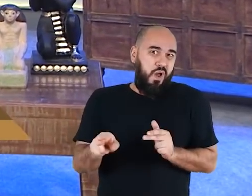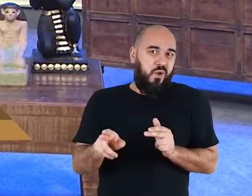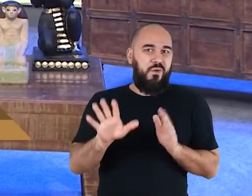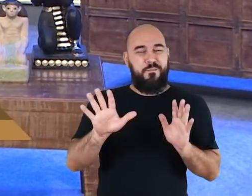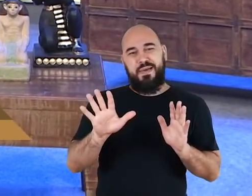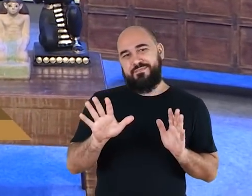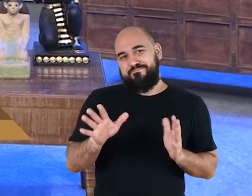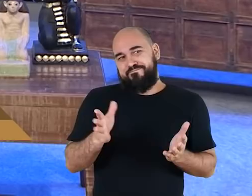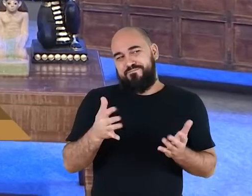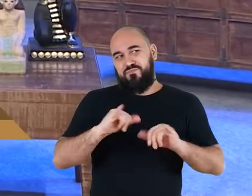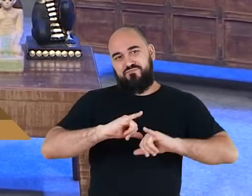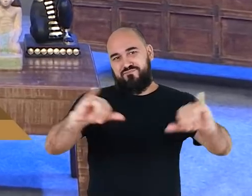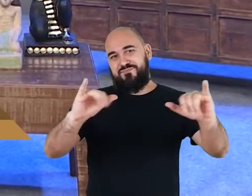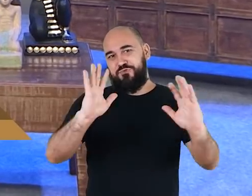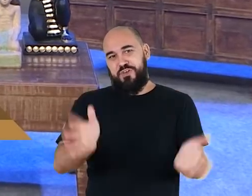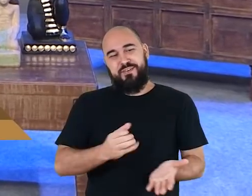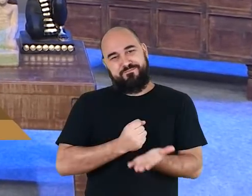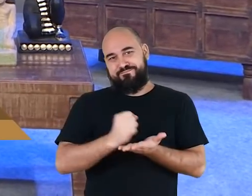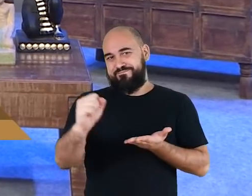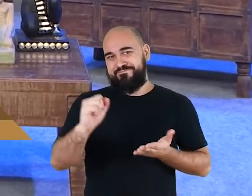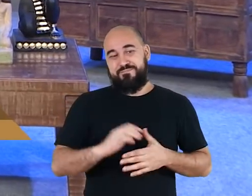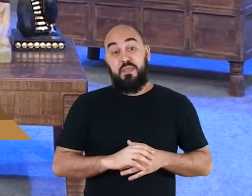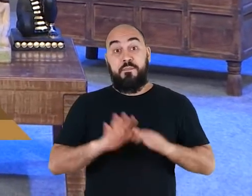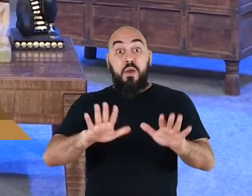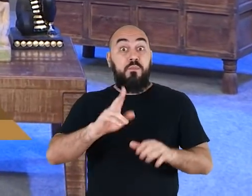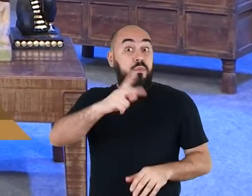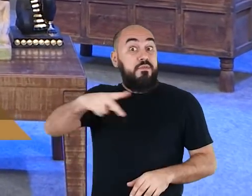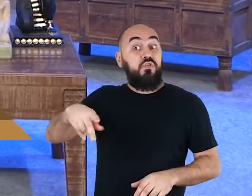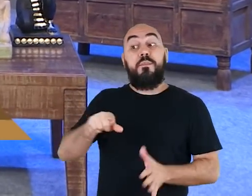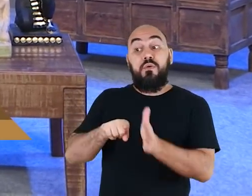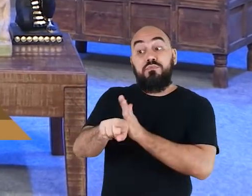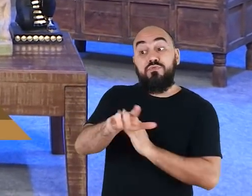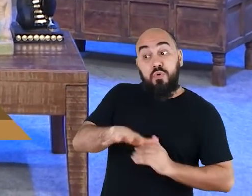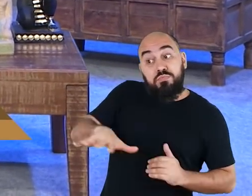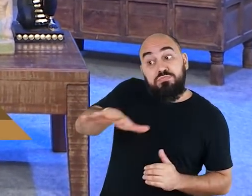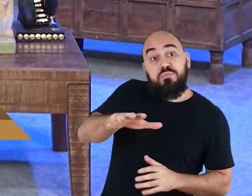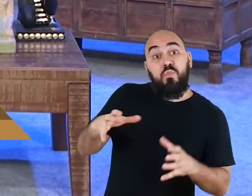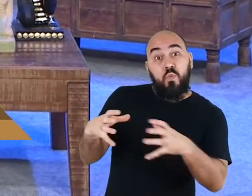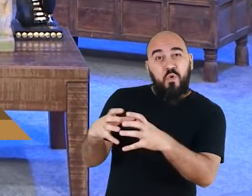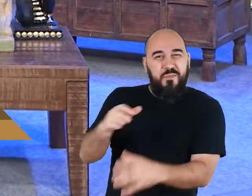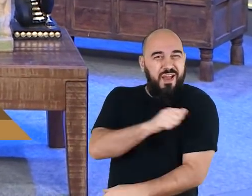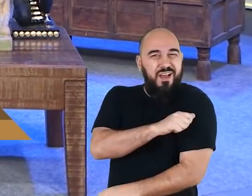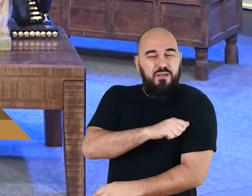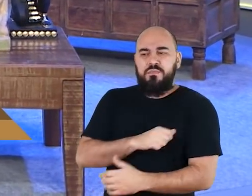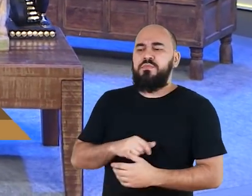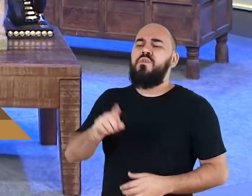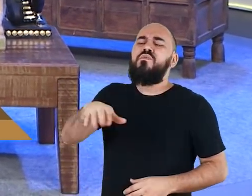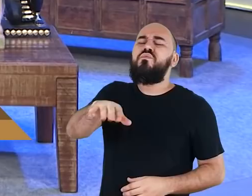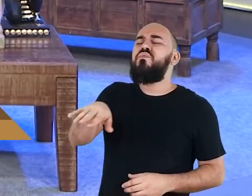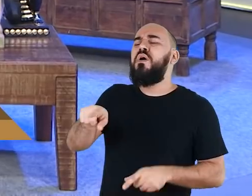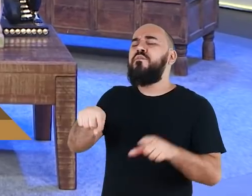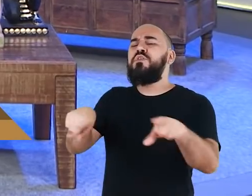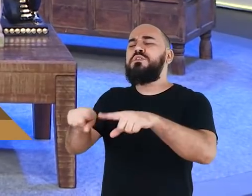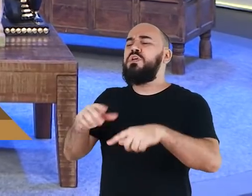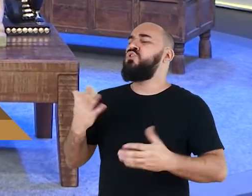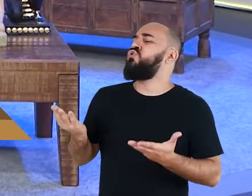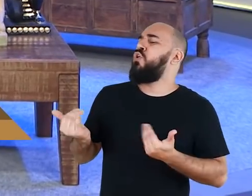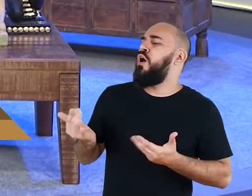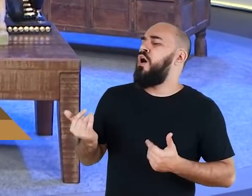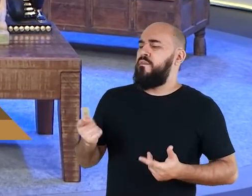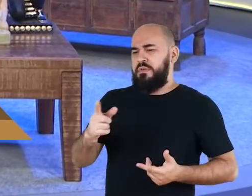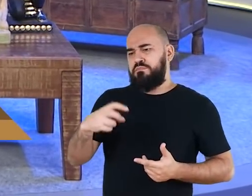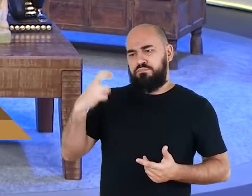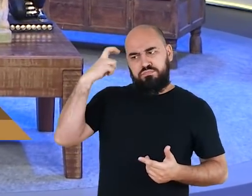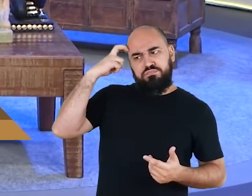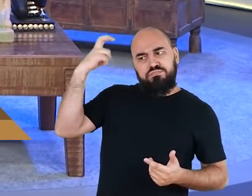dar certo, que eu estou anunciando na TV. O professor perguntou ao grupo: vocês saberiam me dizer, sendo vocês jovens cultos,